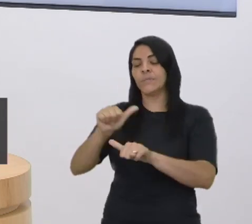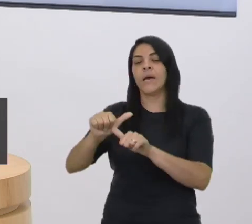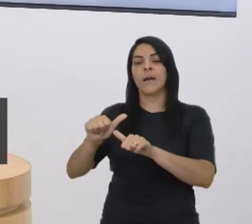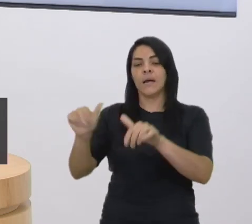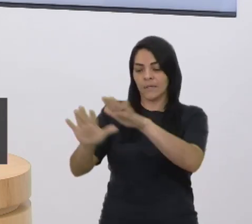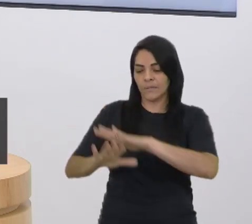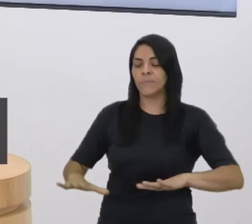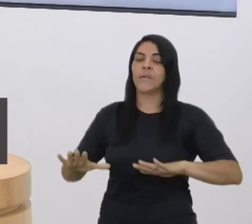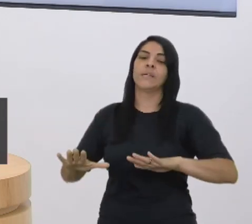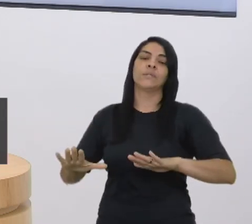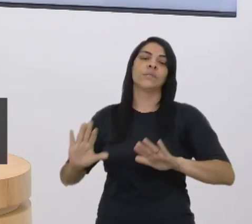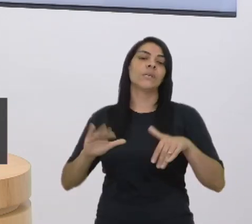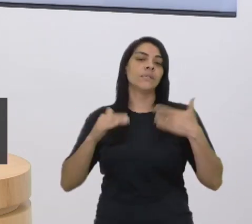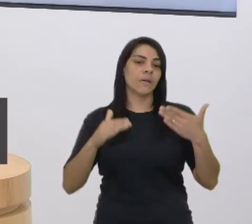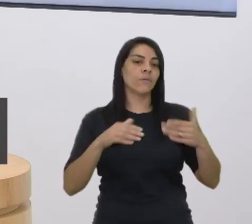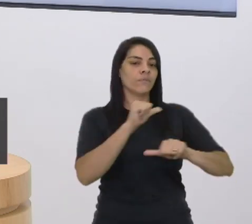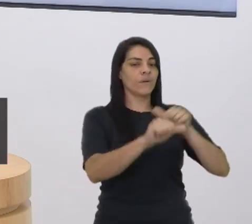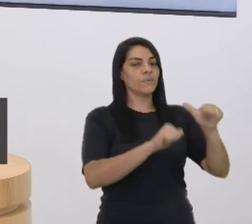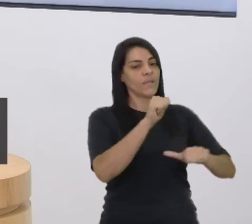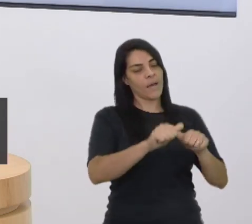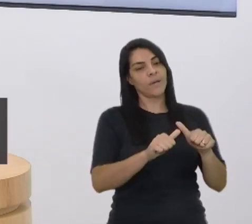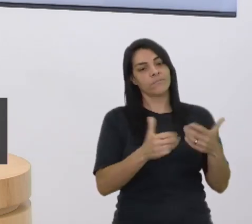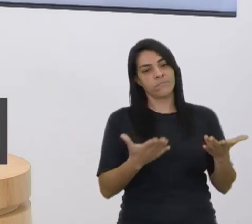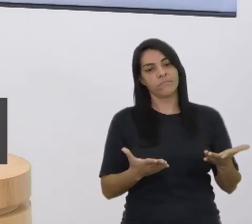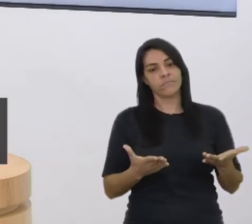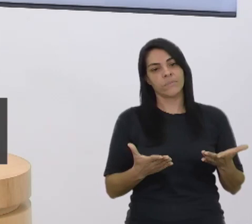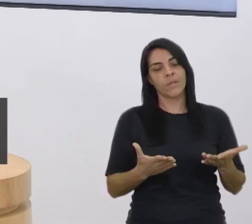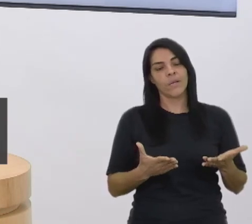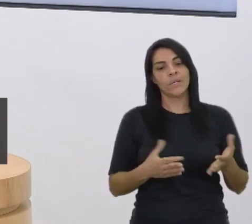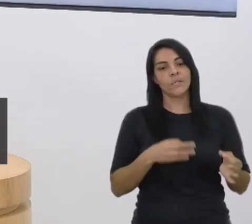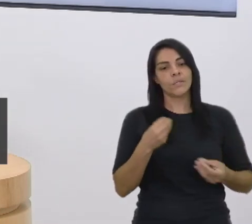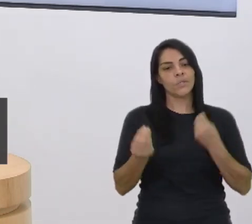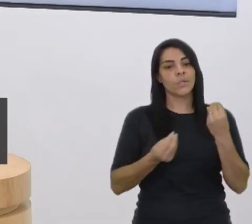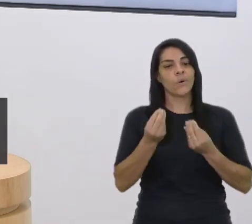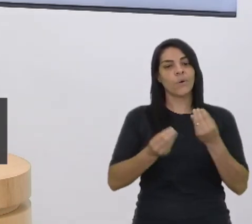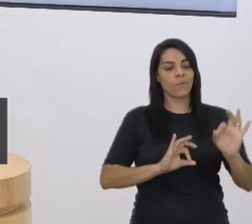muito provavelmente vai mudar o sistema, vai mudar o funcionamento